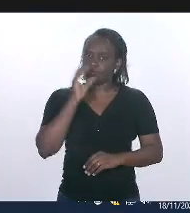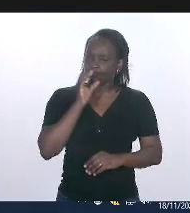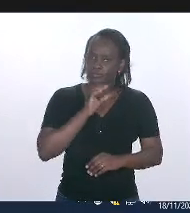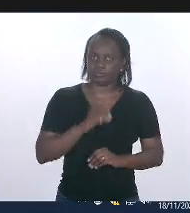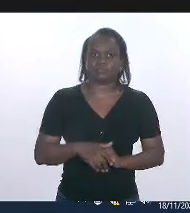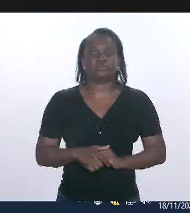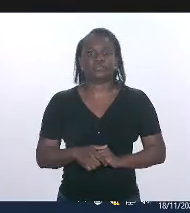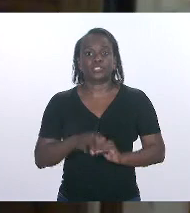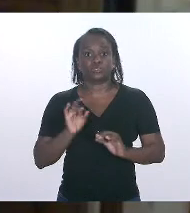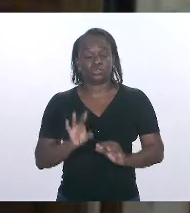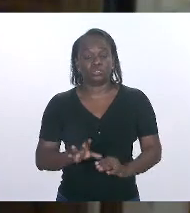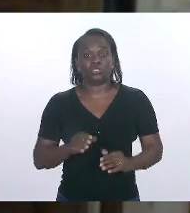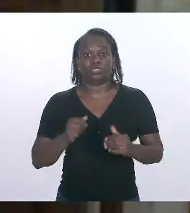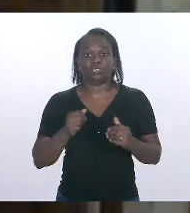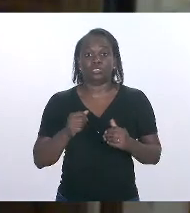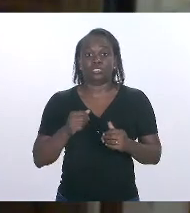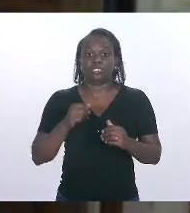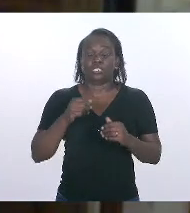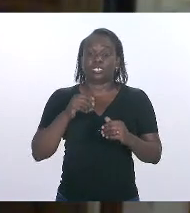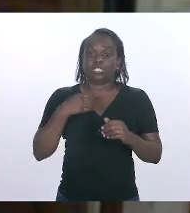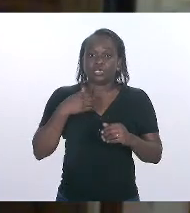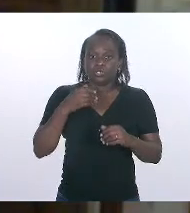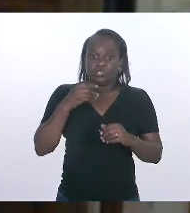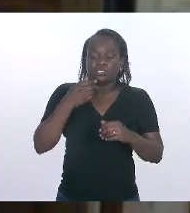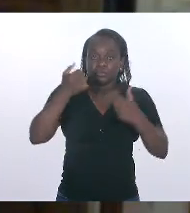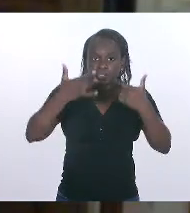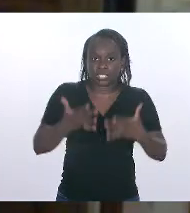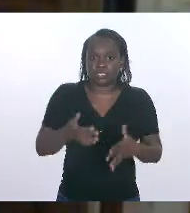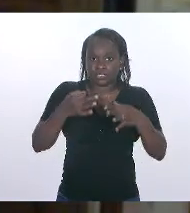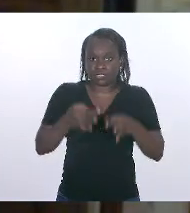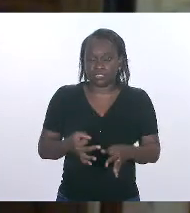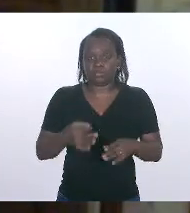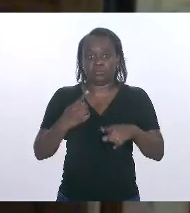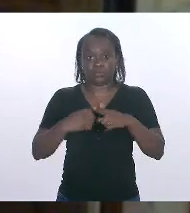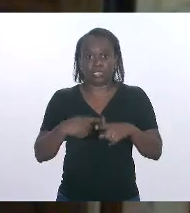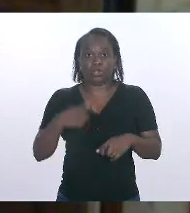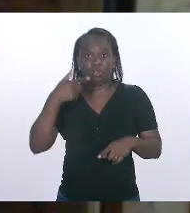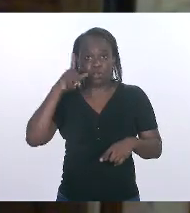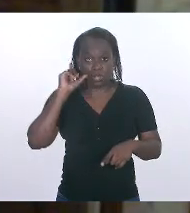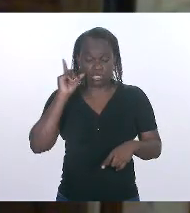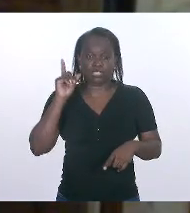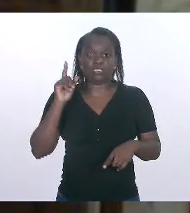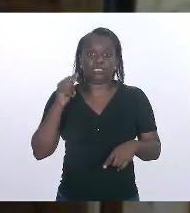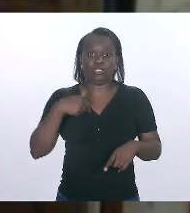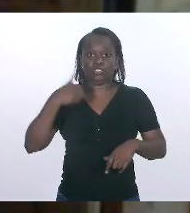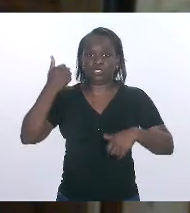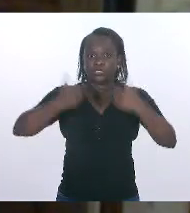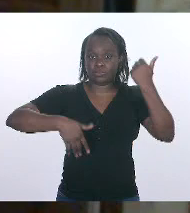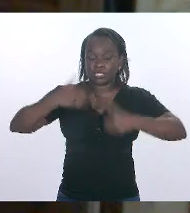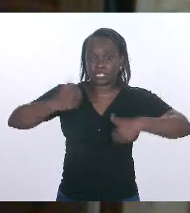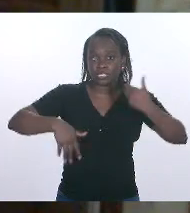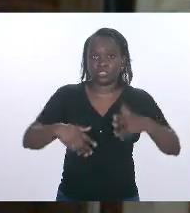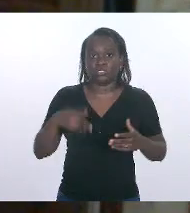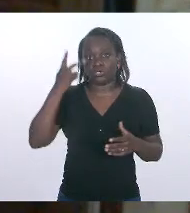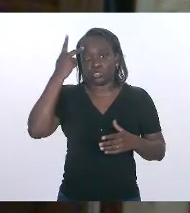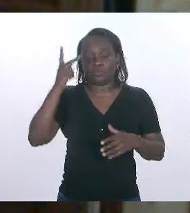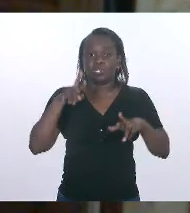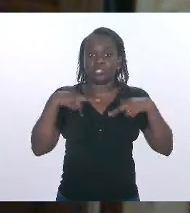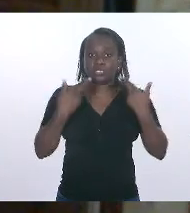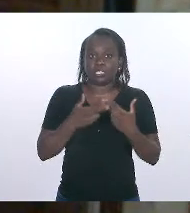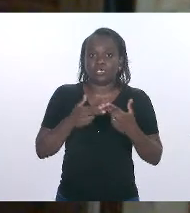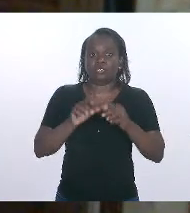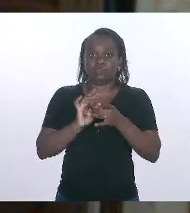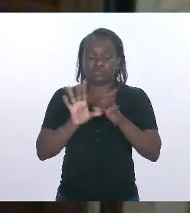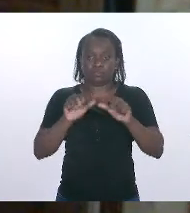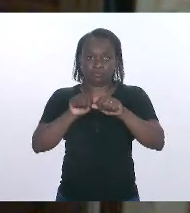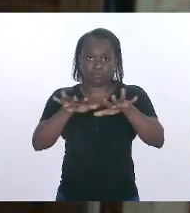Rapidamente, é só para fazer uma retificação que ontem, quando falava eu sobre audiência